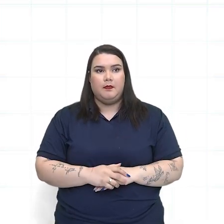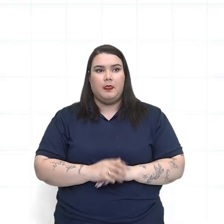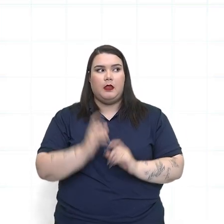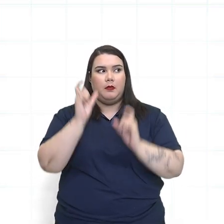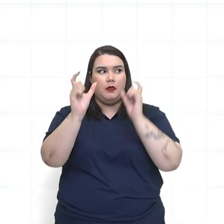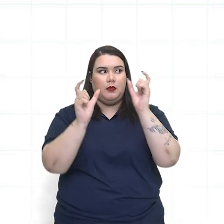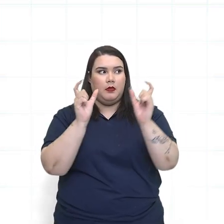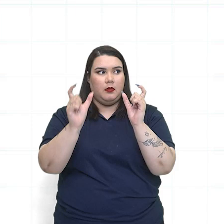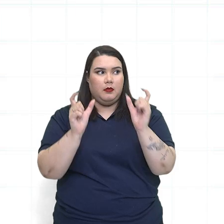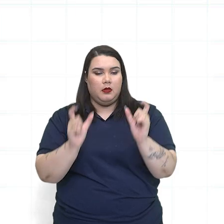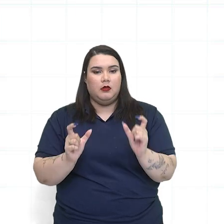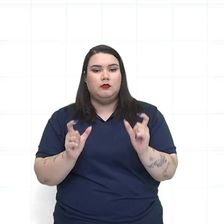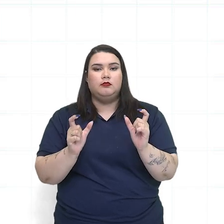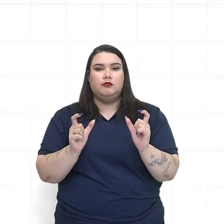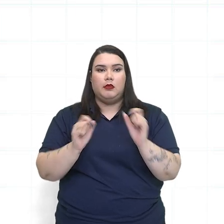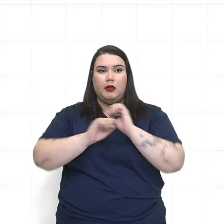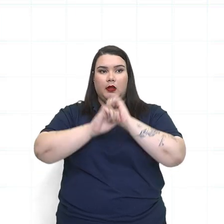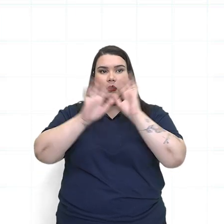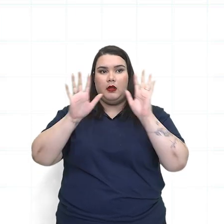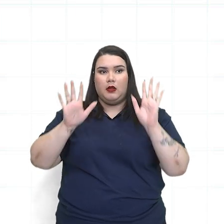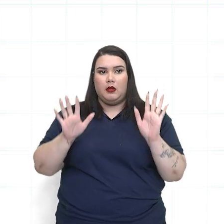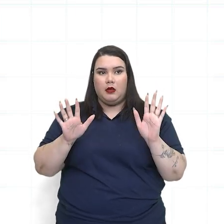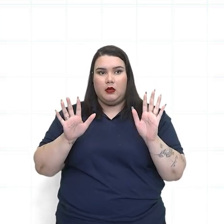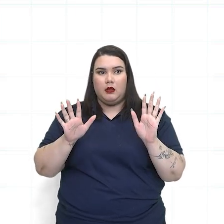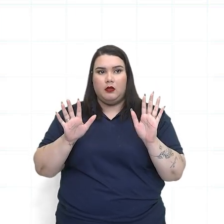pronúncia clara,